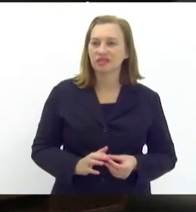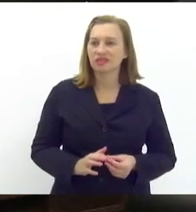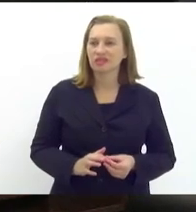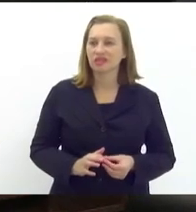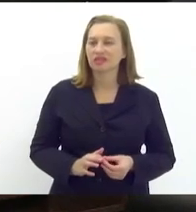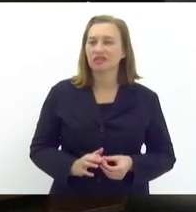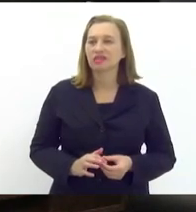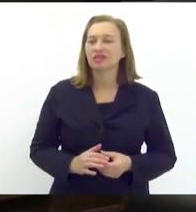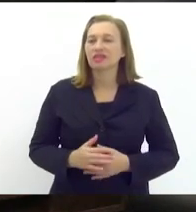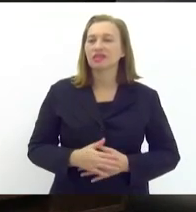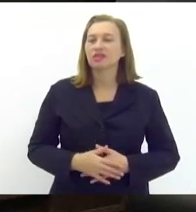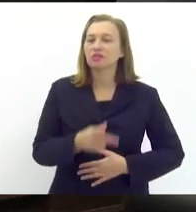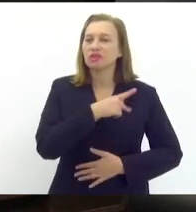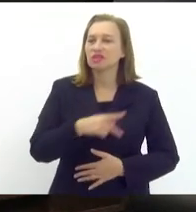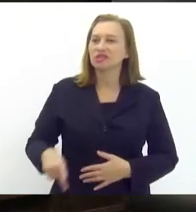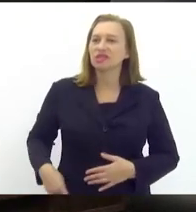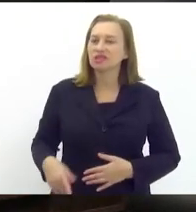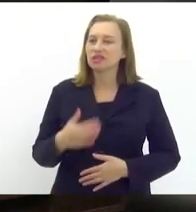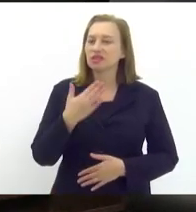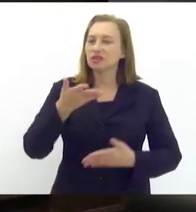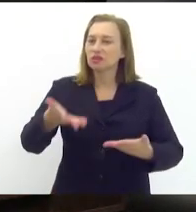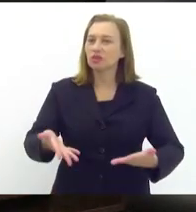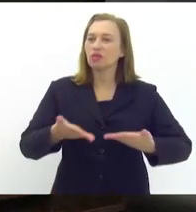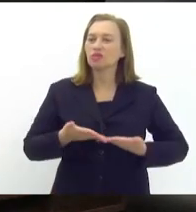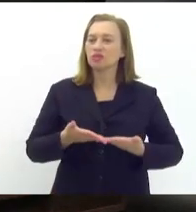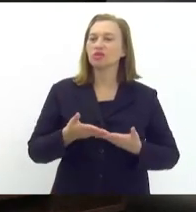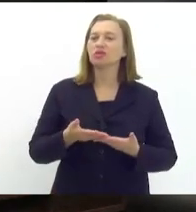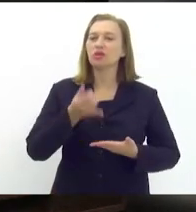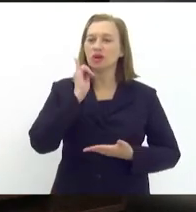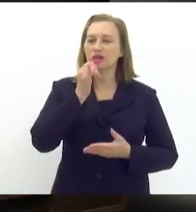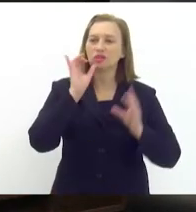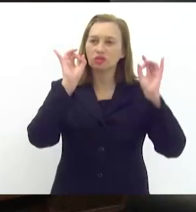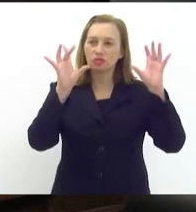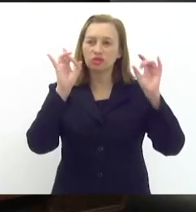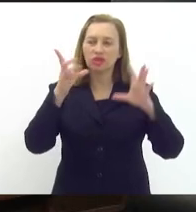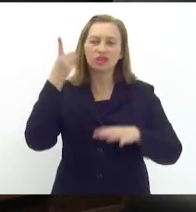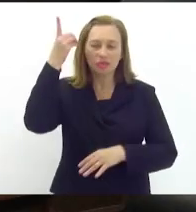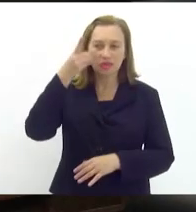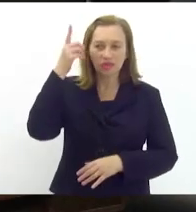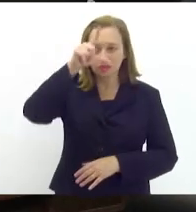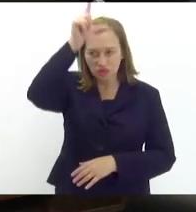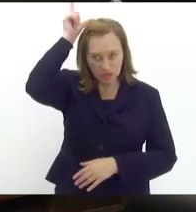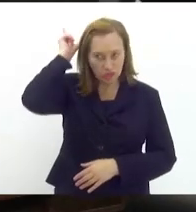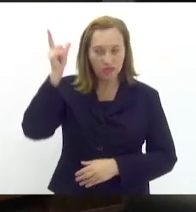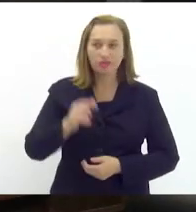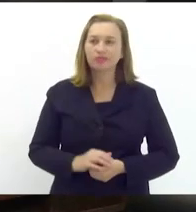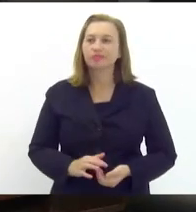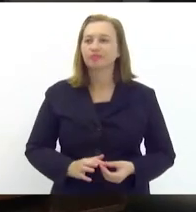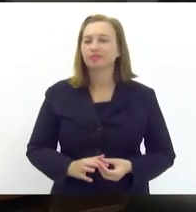a presidência designa relatou especial Deputado Luiz Paulo